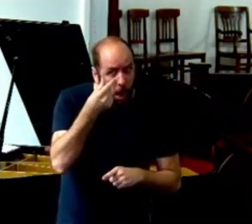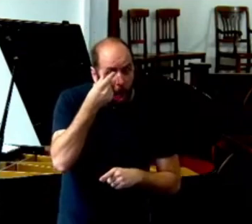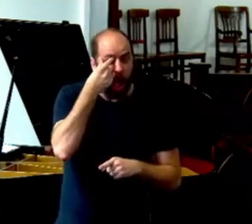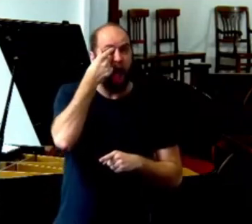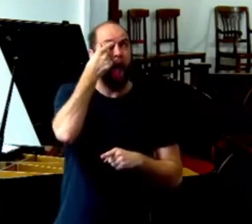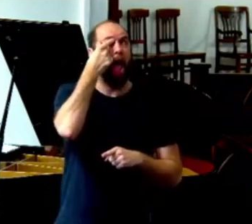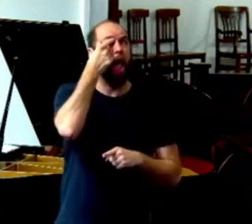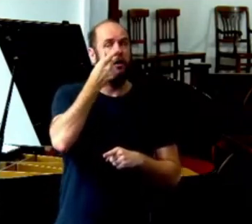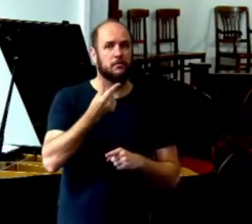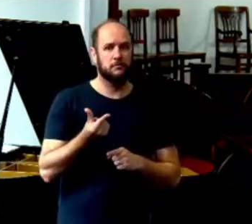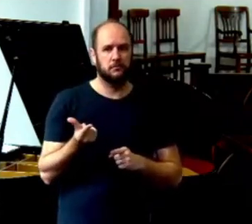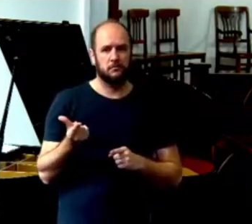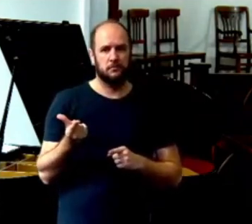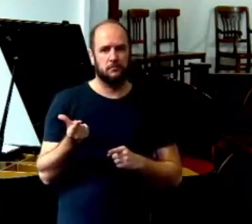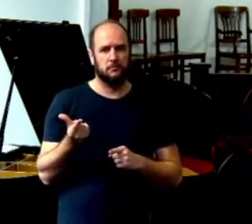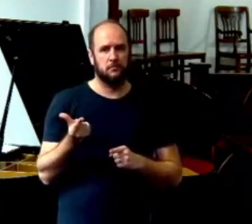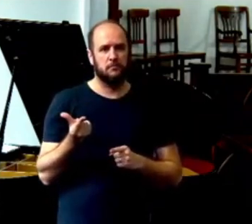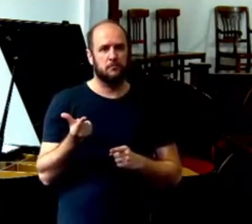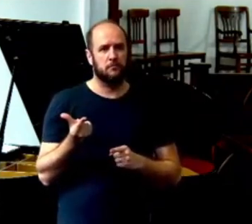trave no seu próprio?